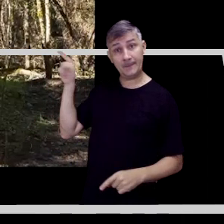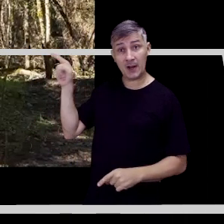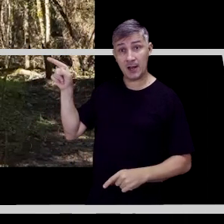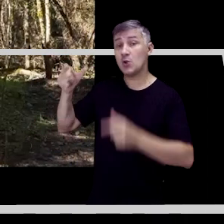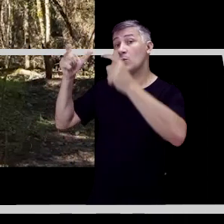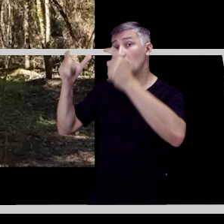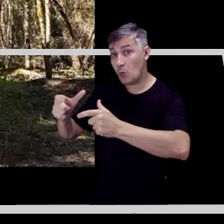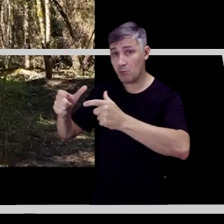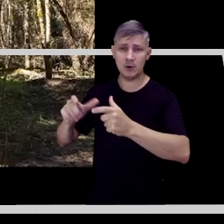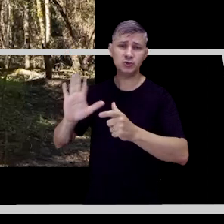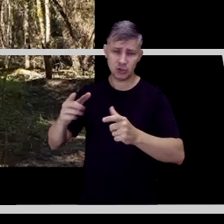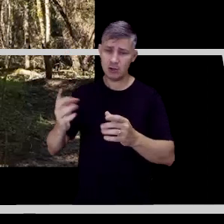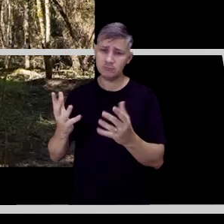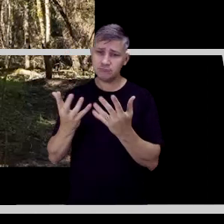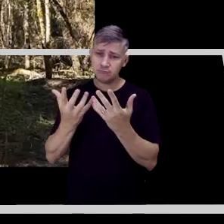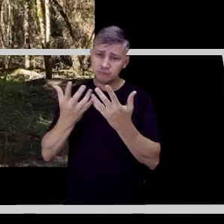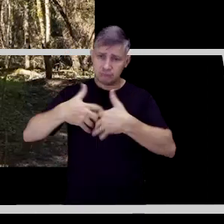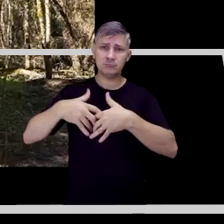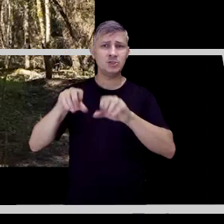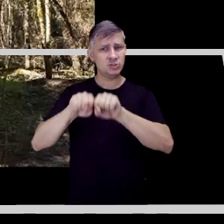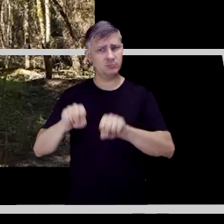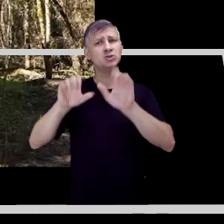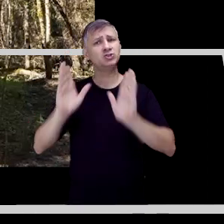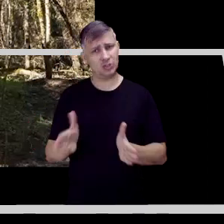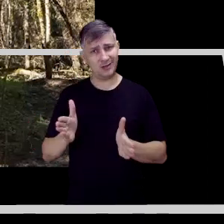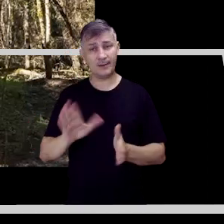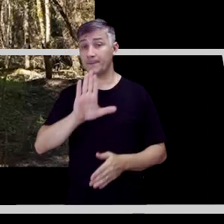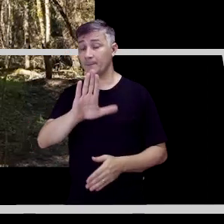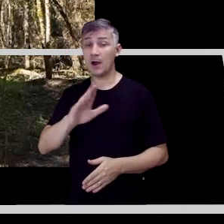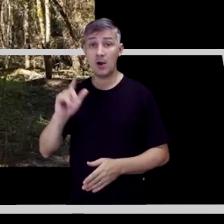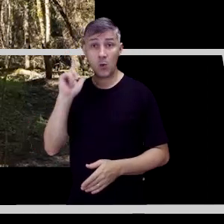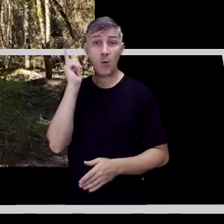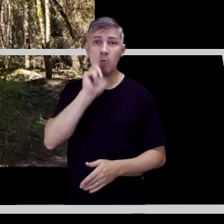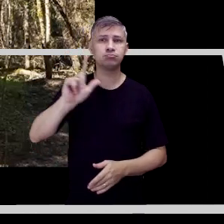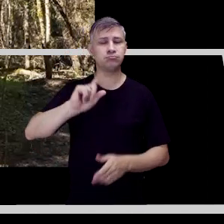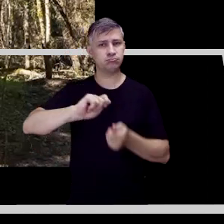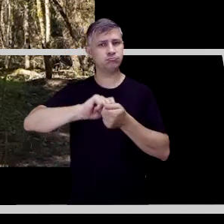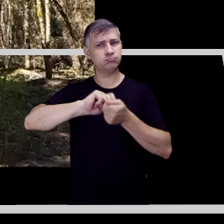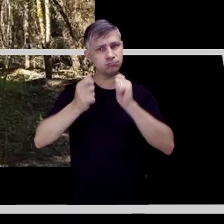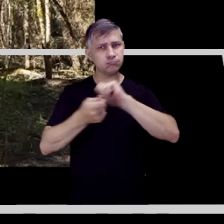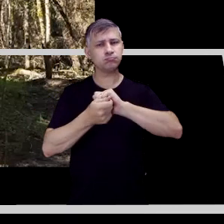para esse lugar, e sim faz parte de um sistema que já existia, mas ele, por si só,